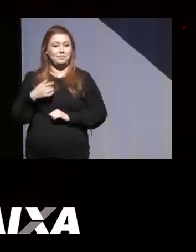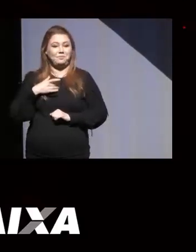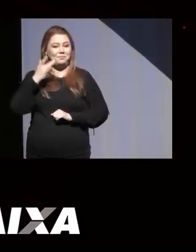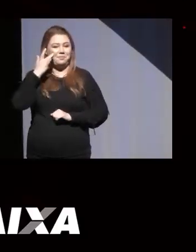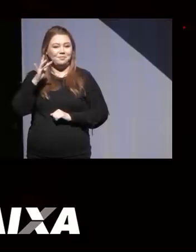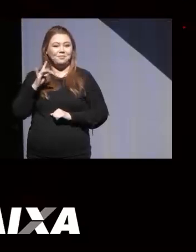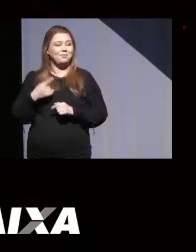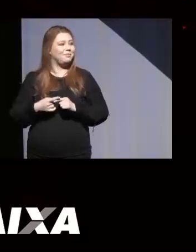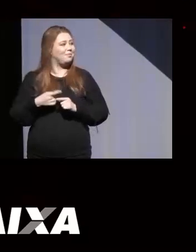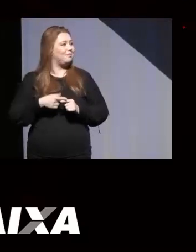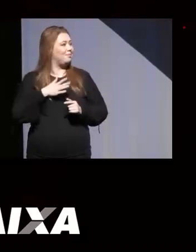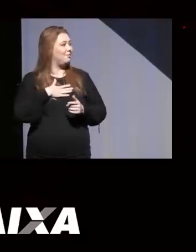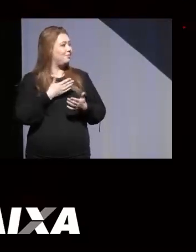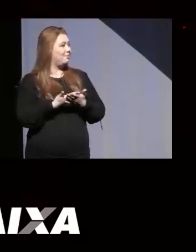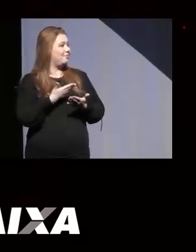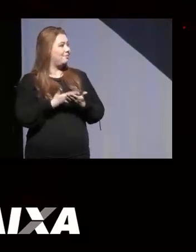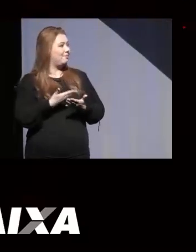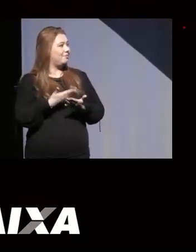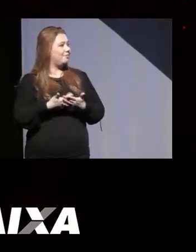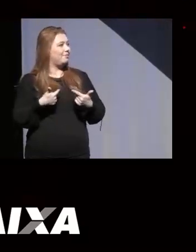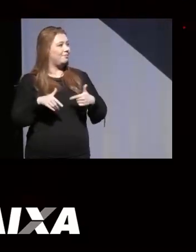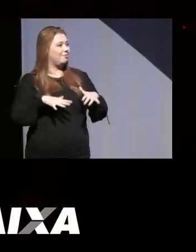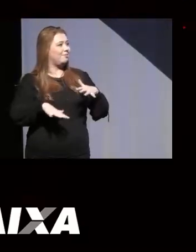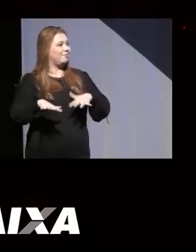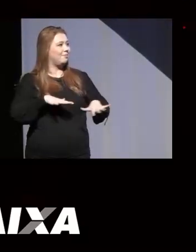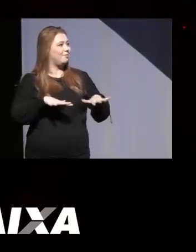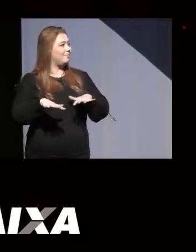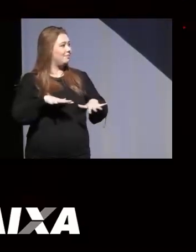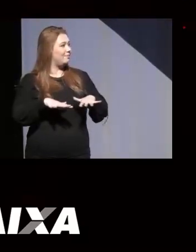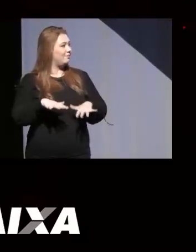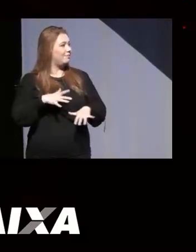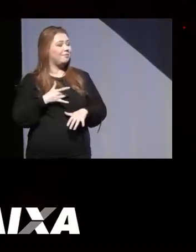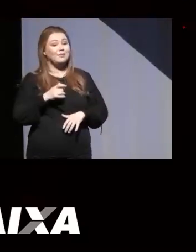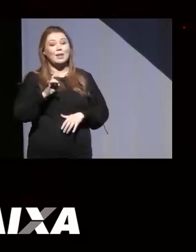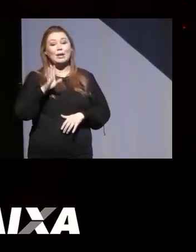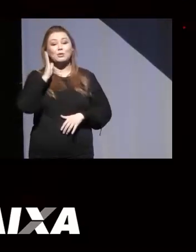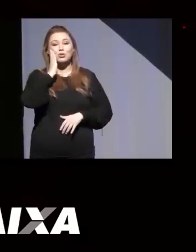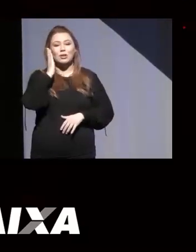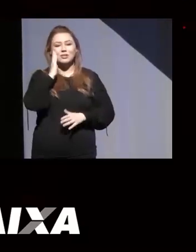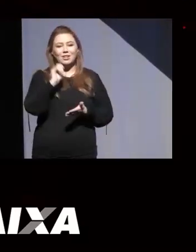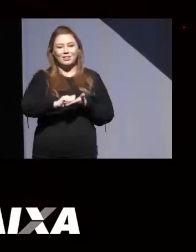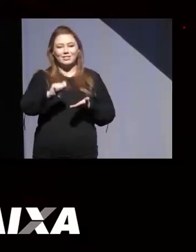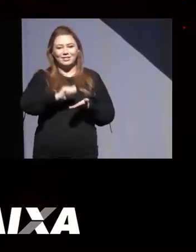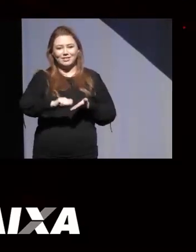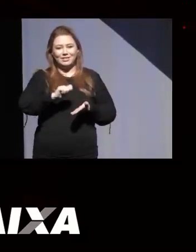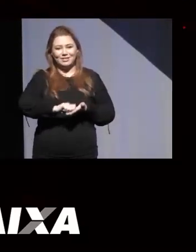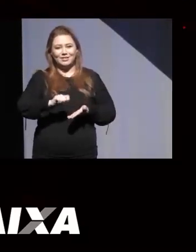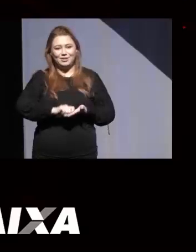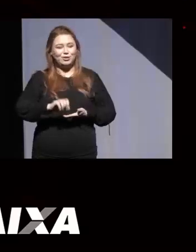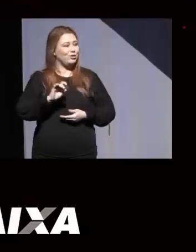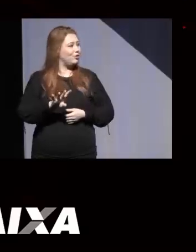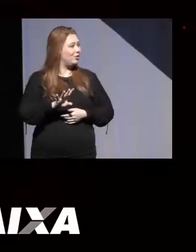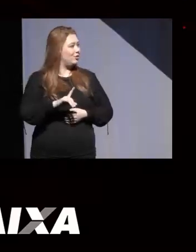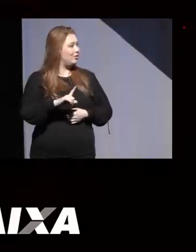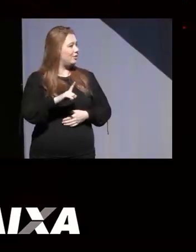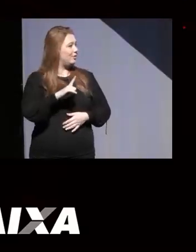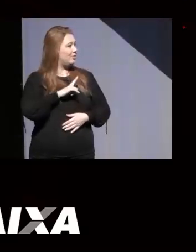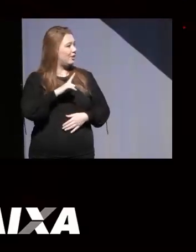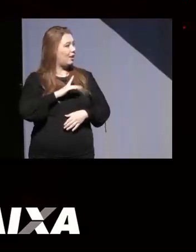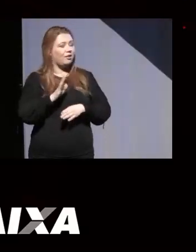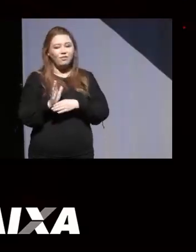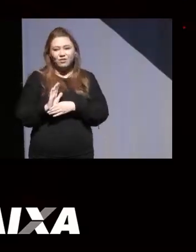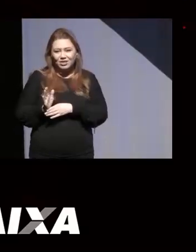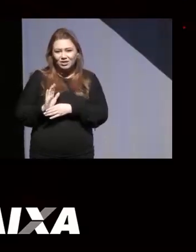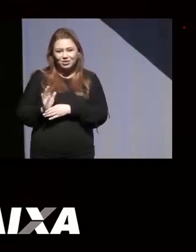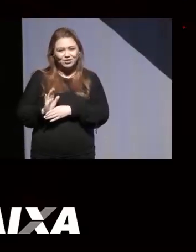as minhas aulas não tem nada de movimento. Eu não sei, só sei fazer escrito. A moça me perdoou, tem vídeo? Eu